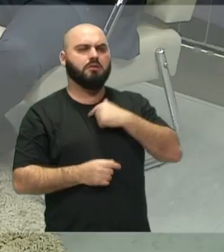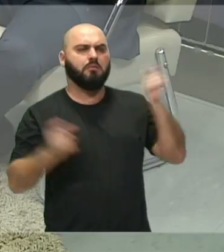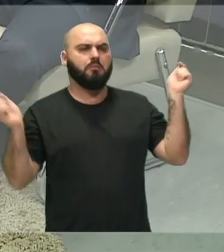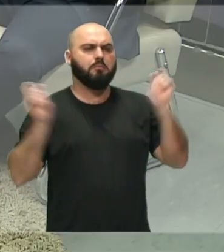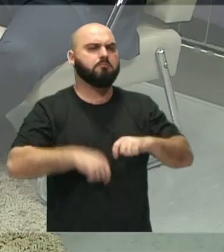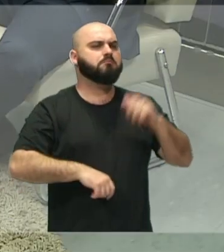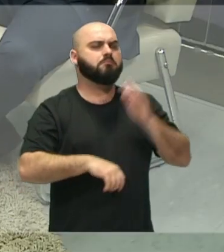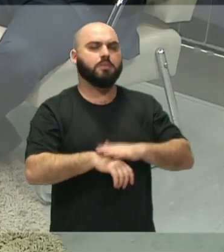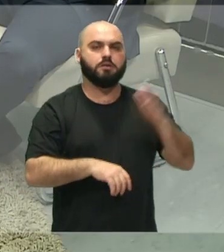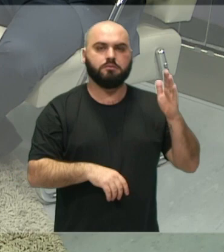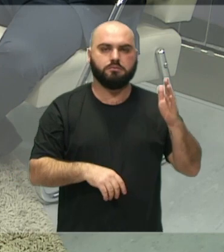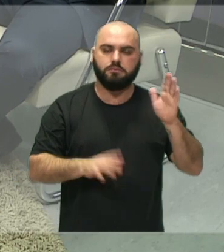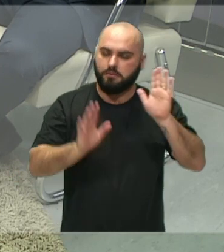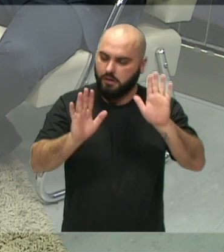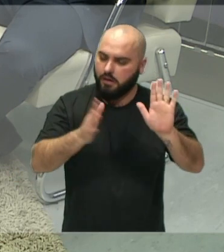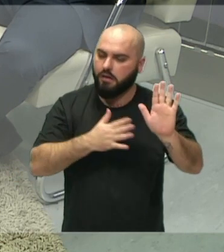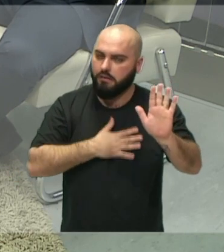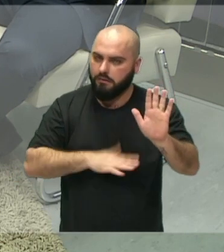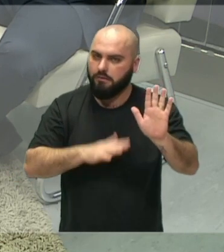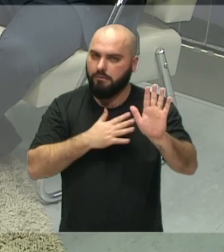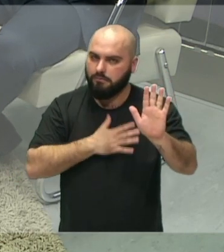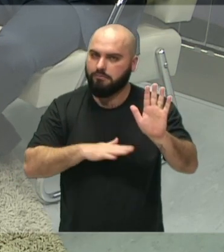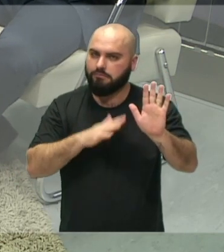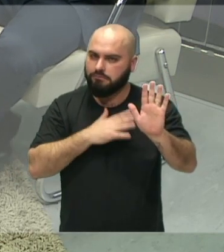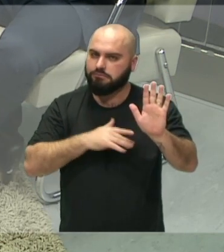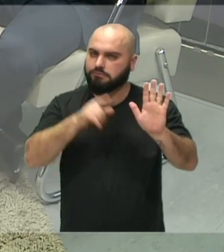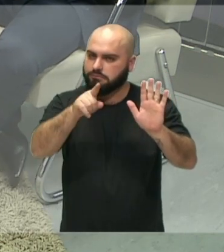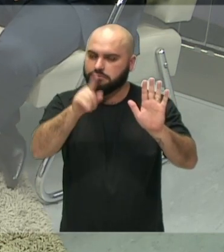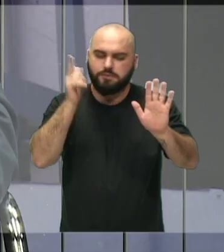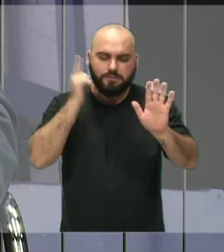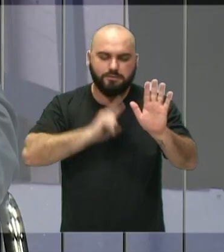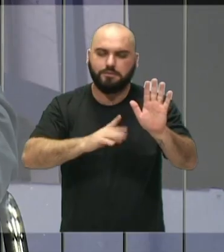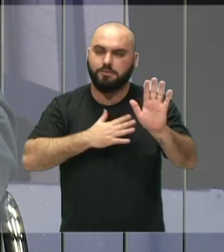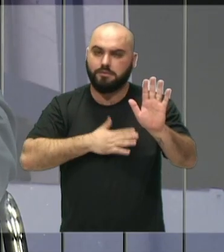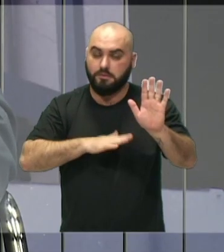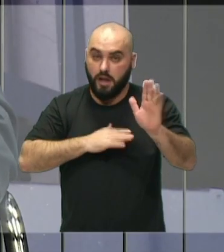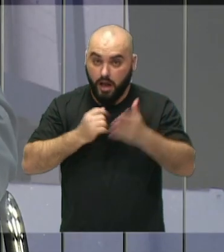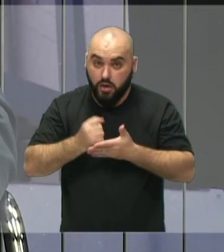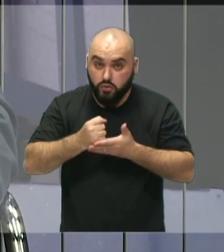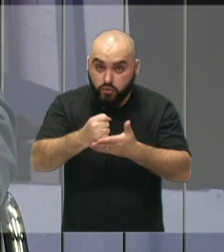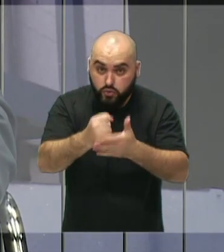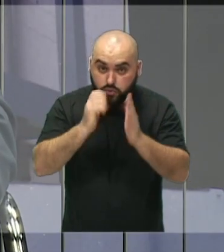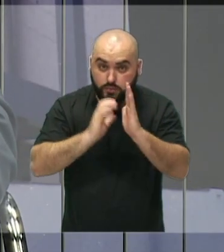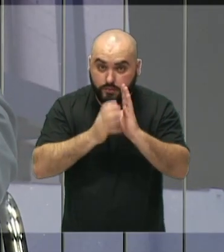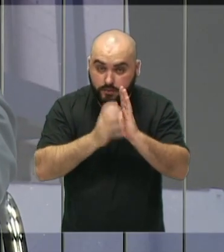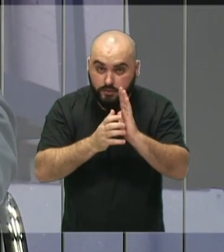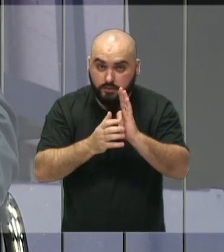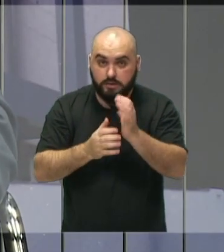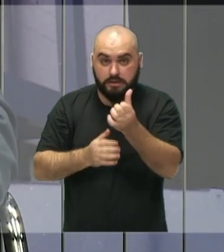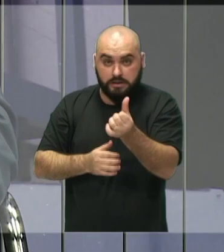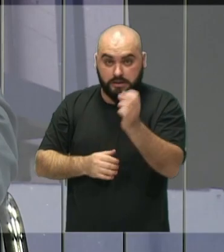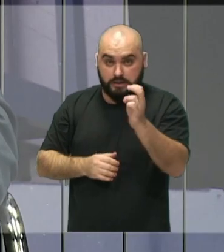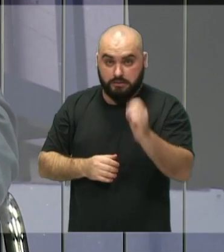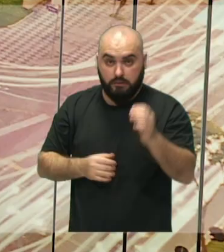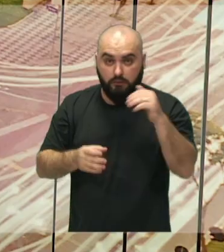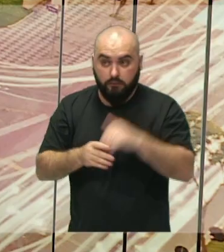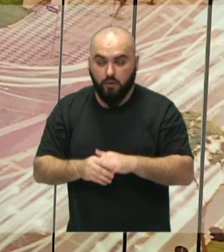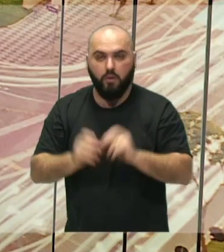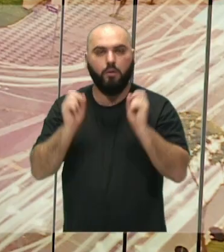capacidade. Vai chegar o teu momento. Eu acho que se você contribuiu com o teu partido, com o teu governo, com 650 votos, é isso